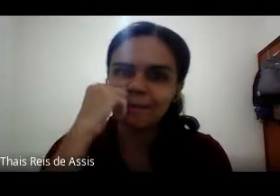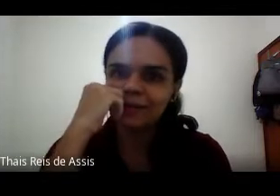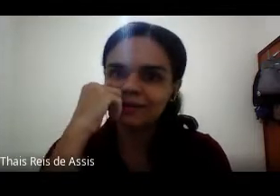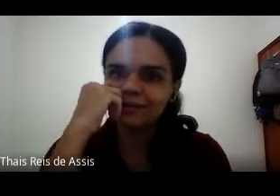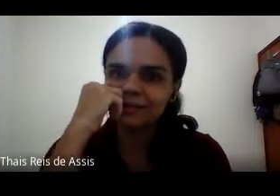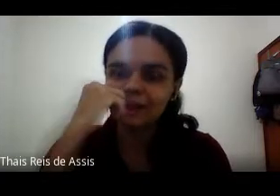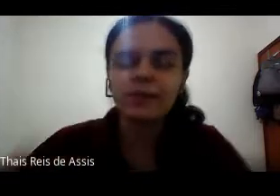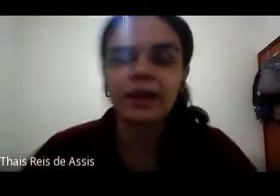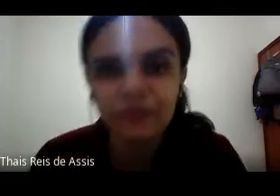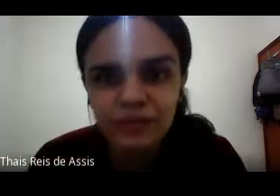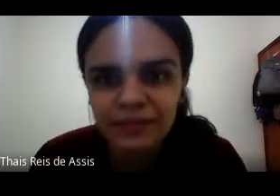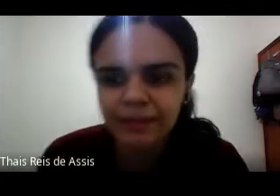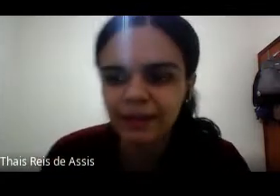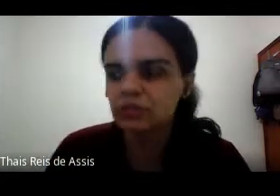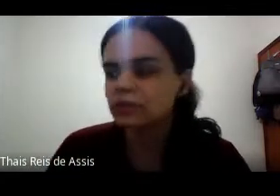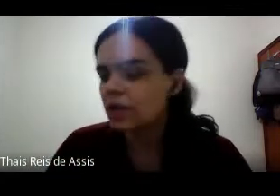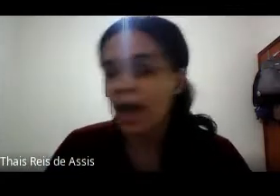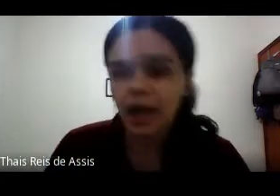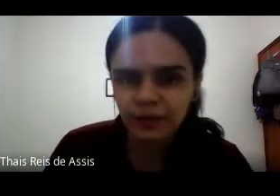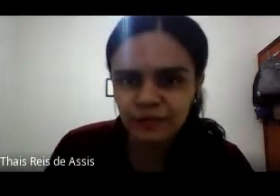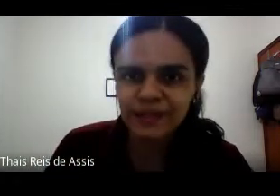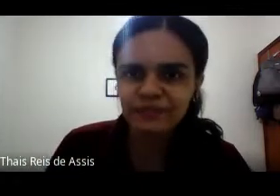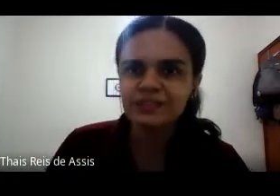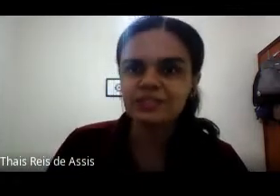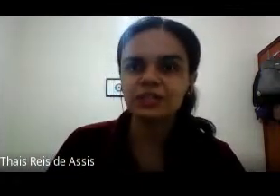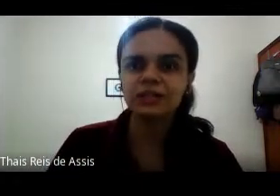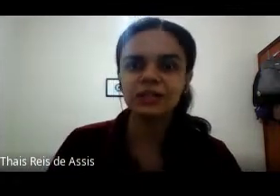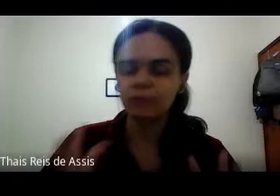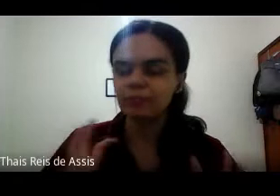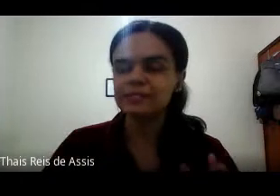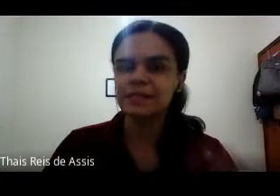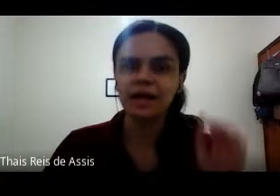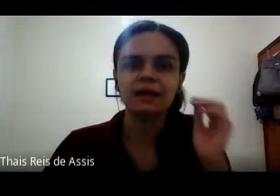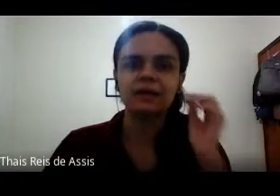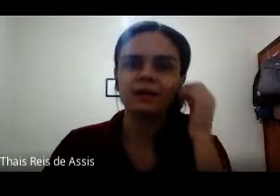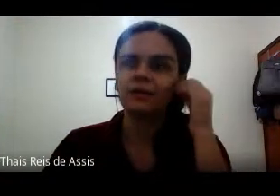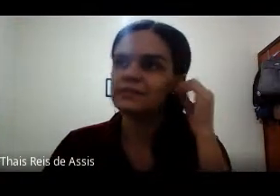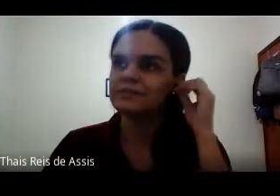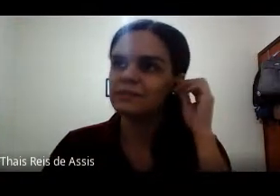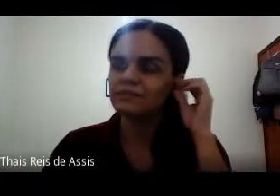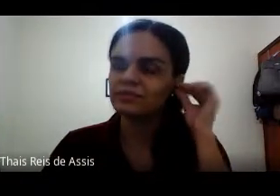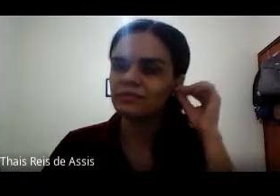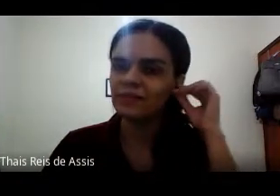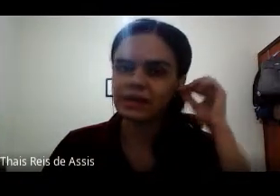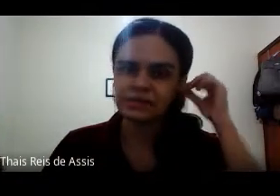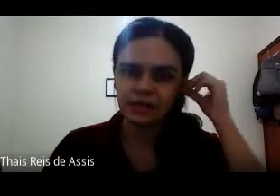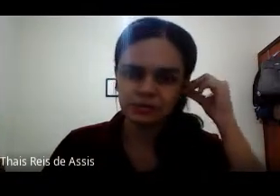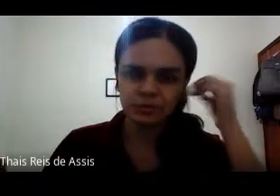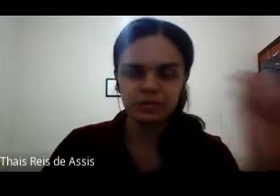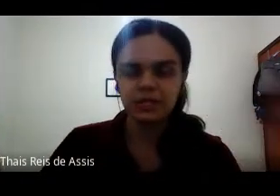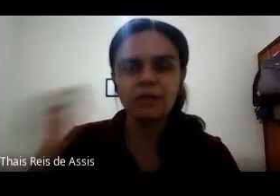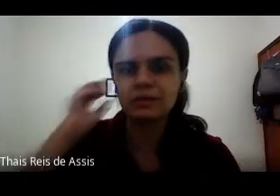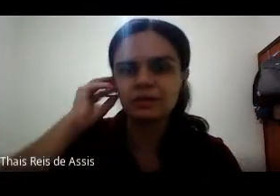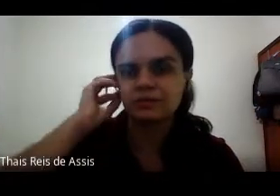se depara com uma situação, aqui eu vou usar matemática, aqui eu vou usar física. A gente tem que mobilizar conhecimento de várias áreas